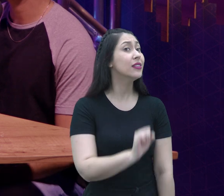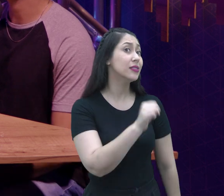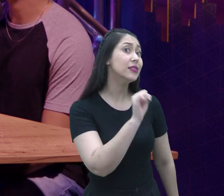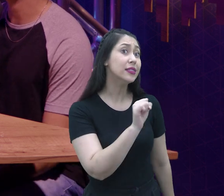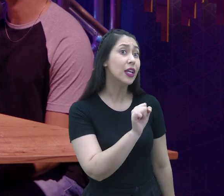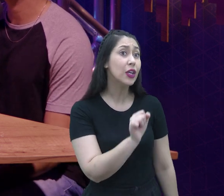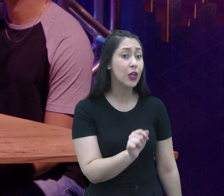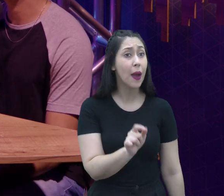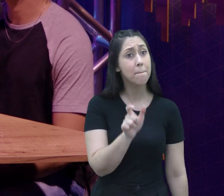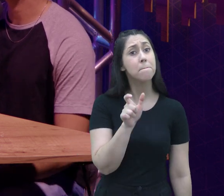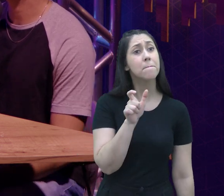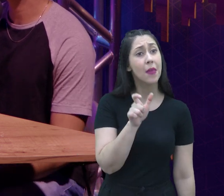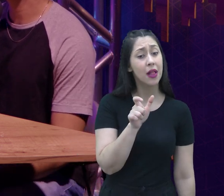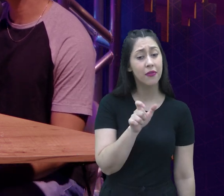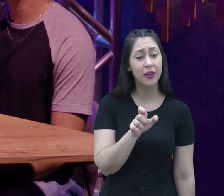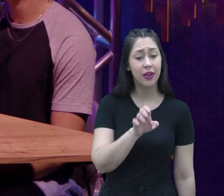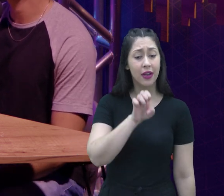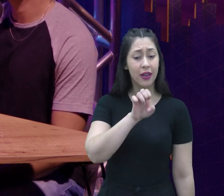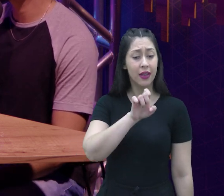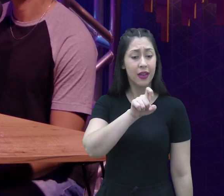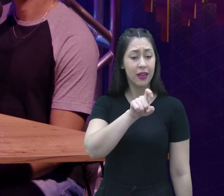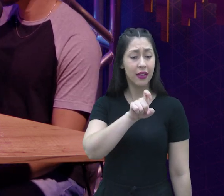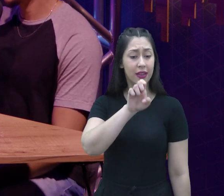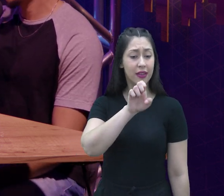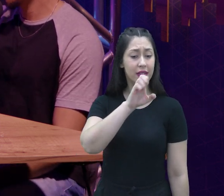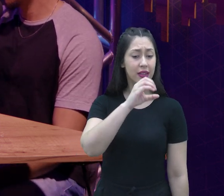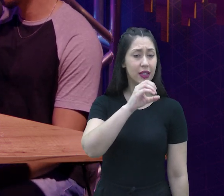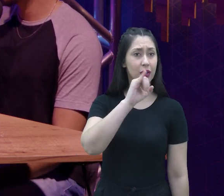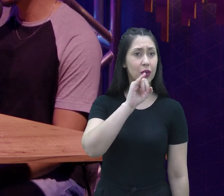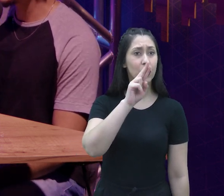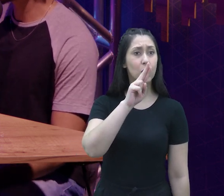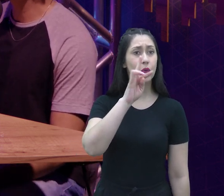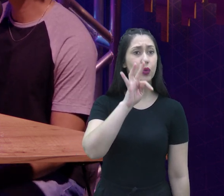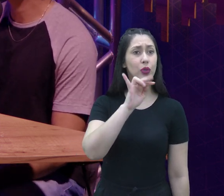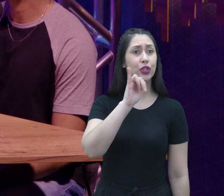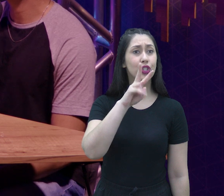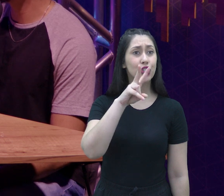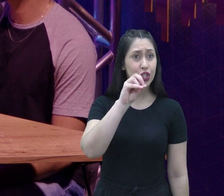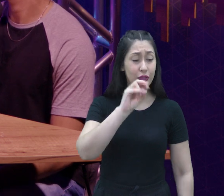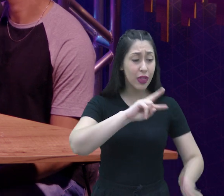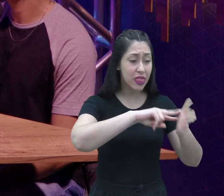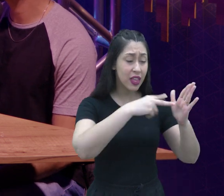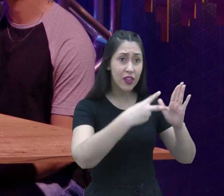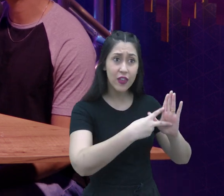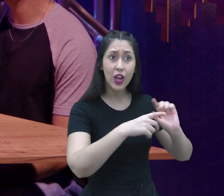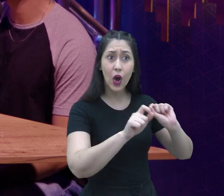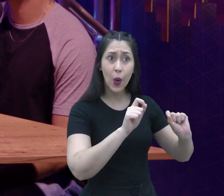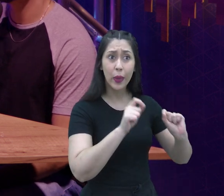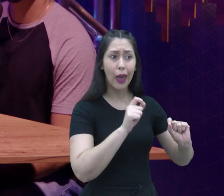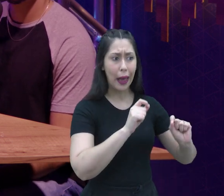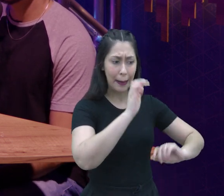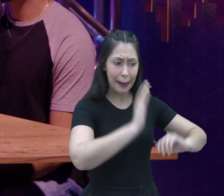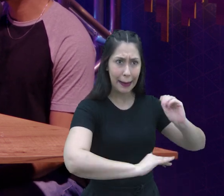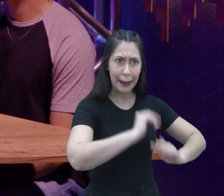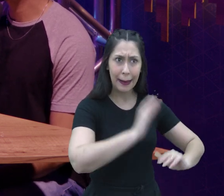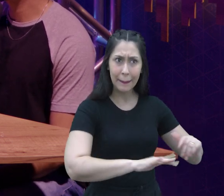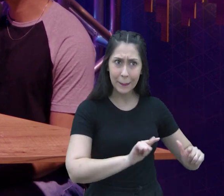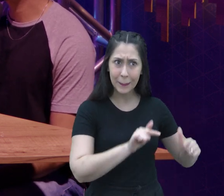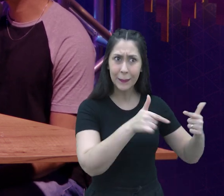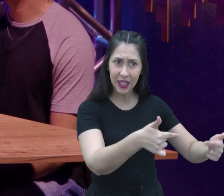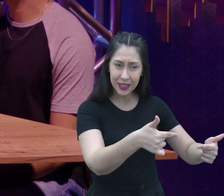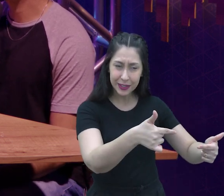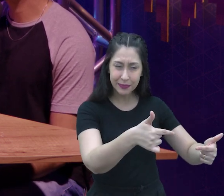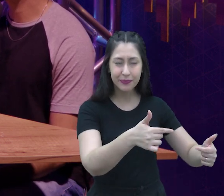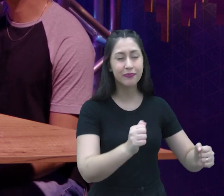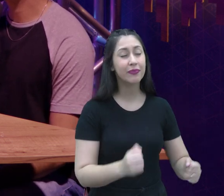né? O próprio nome já diz. É fácil, galera. É só pensar. Executivo é que faz o quê? Que executa. Só seguir o verbo. E